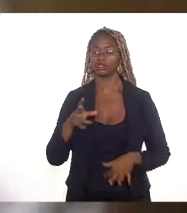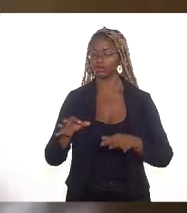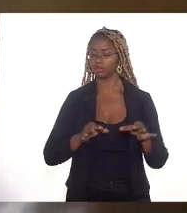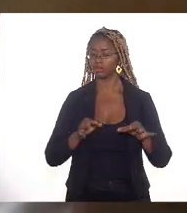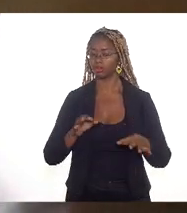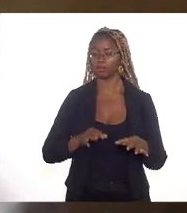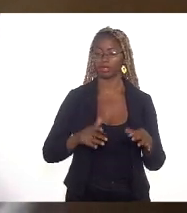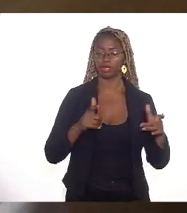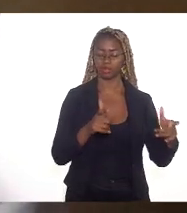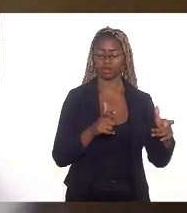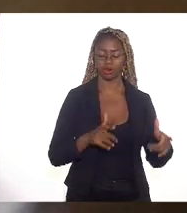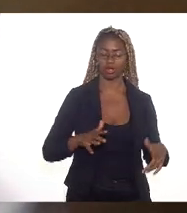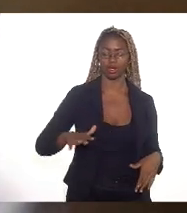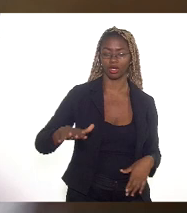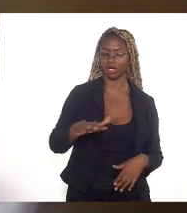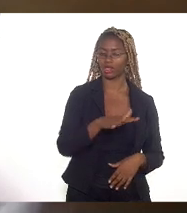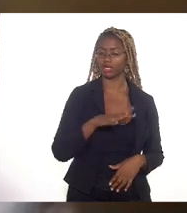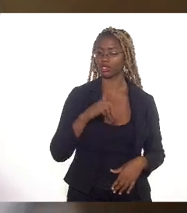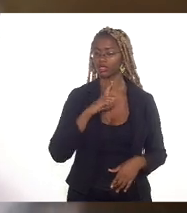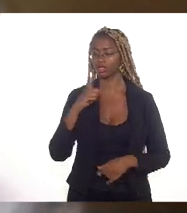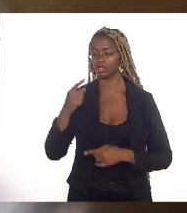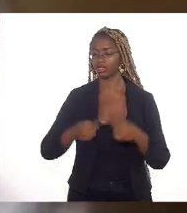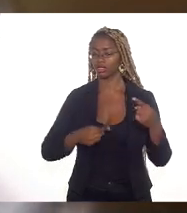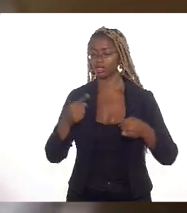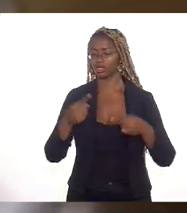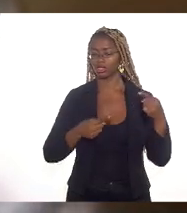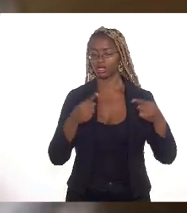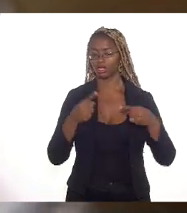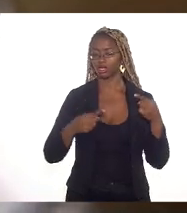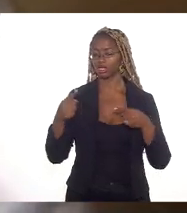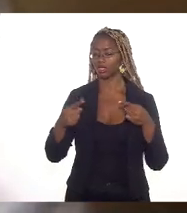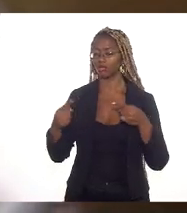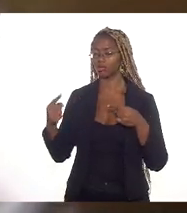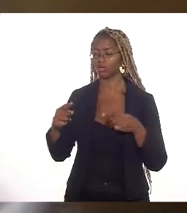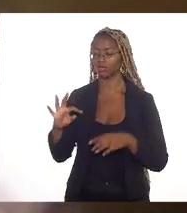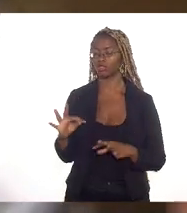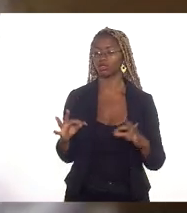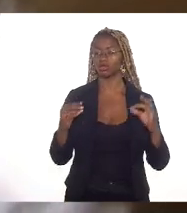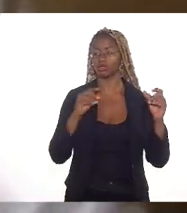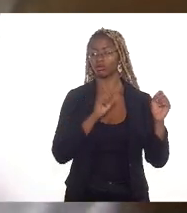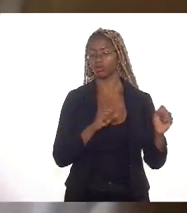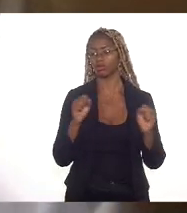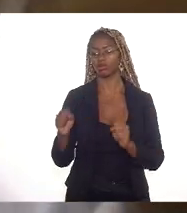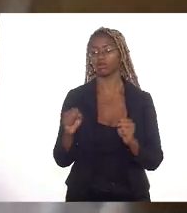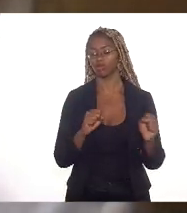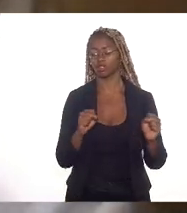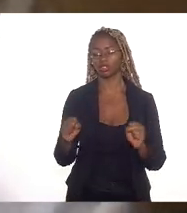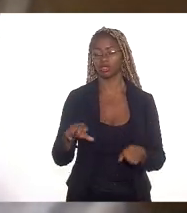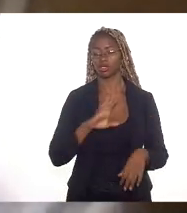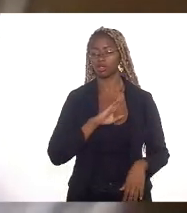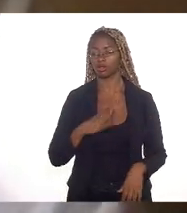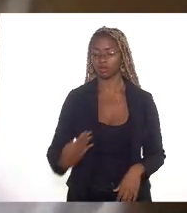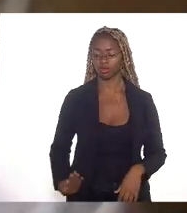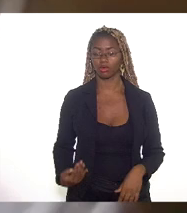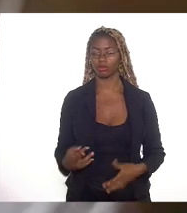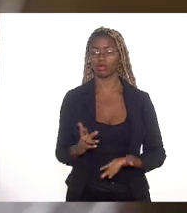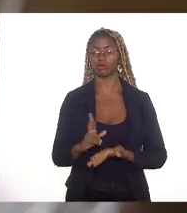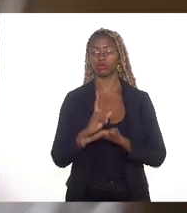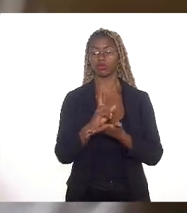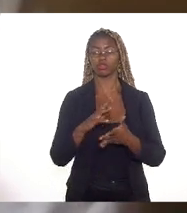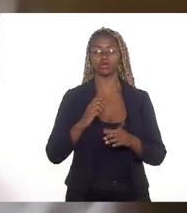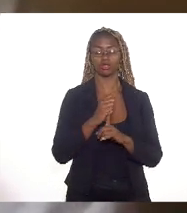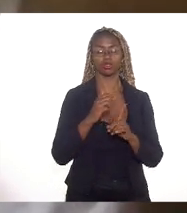né, onde tenha um debate entre os entes do poder público, entre as representações da sociedade